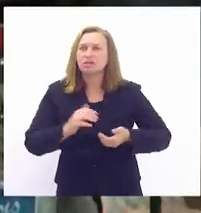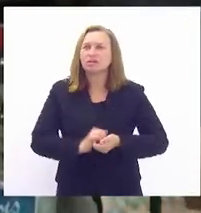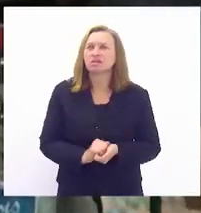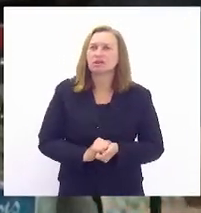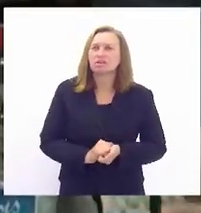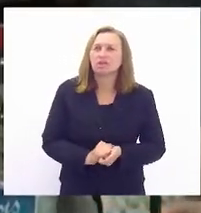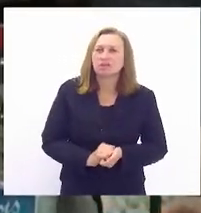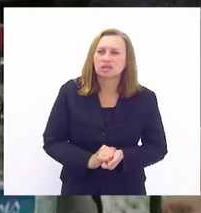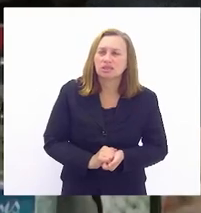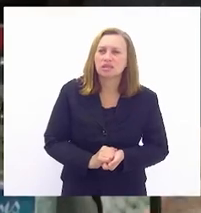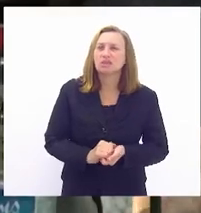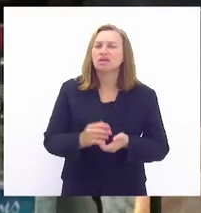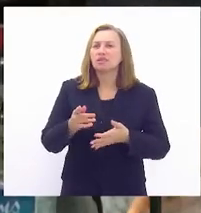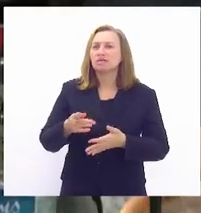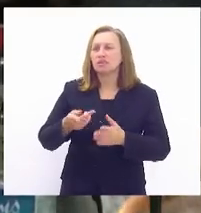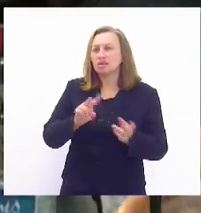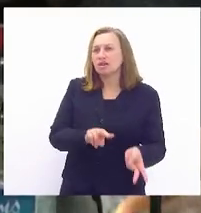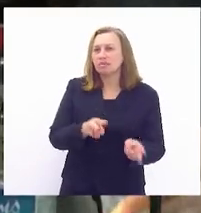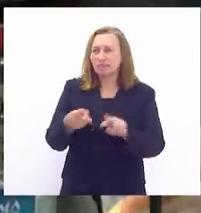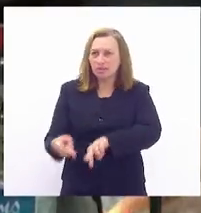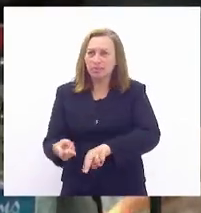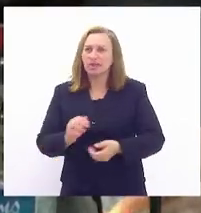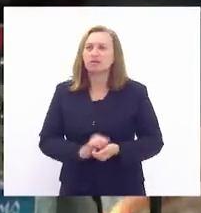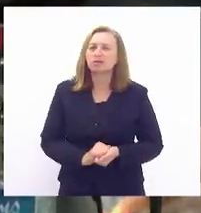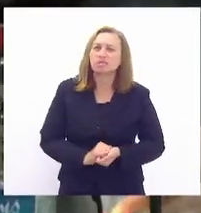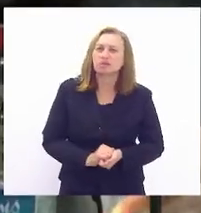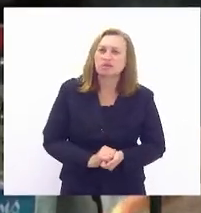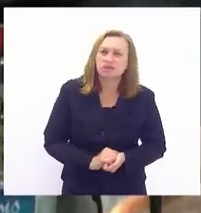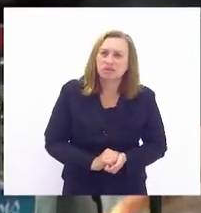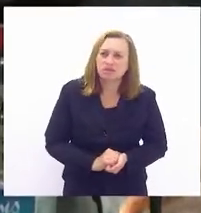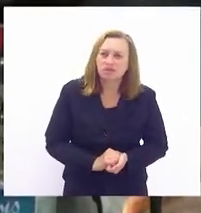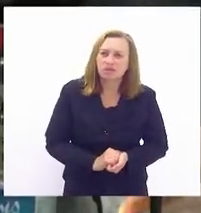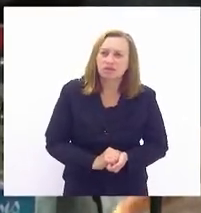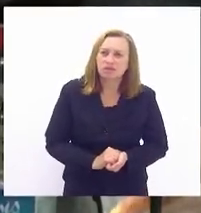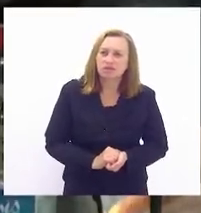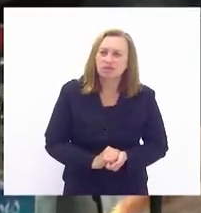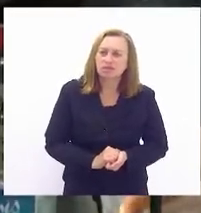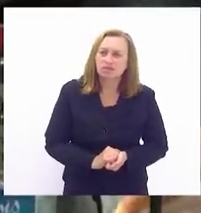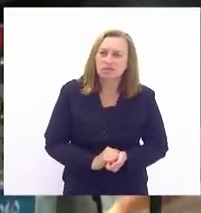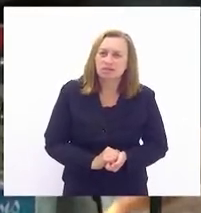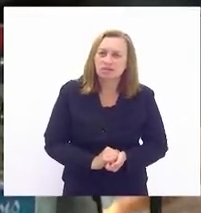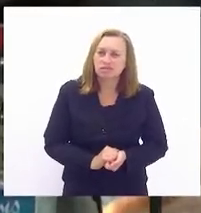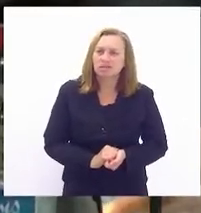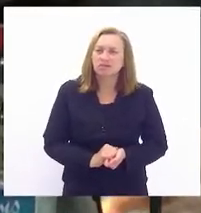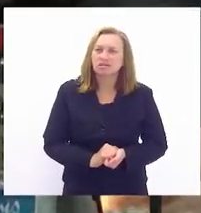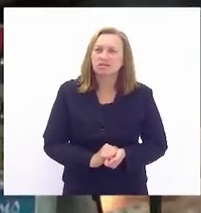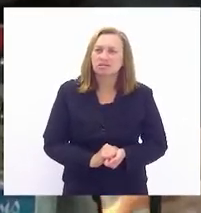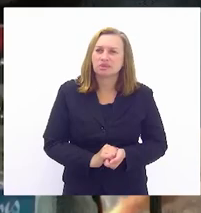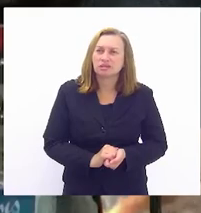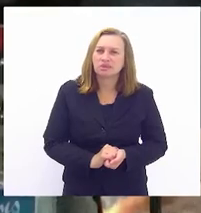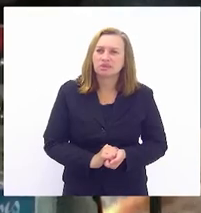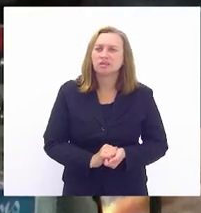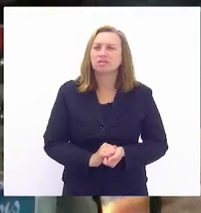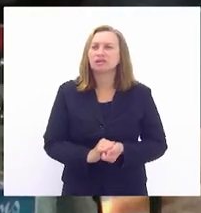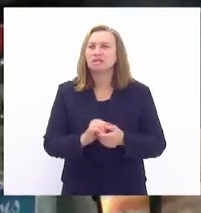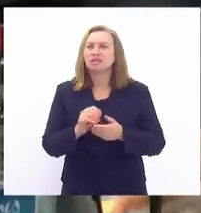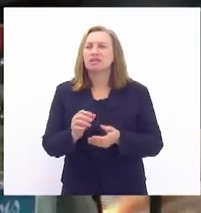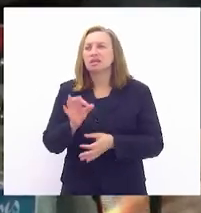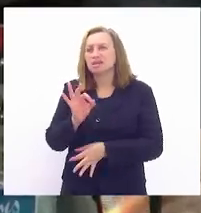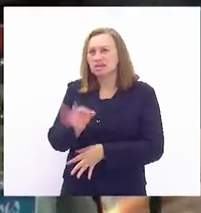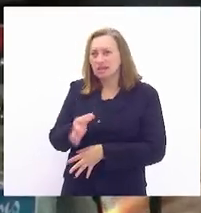apenas mais alguns encaminhamentos. Esse já feito em relação a ter medidas concretas nesses